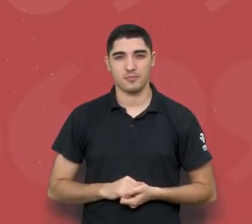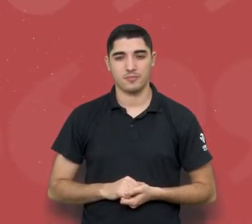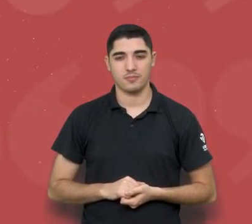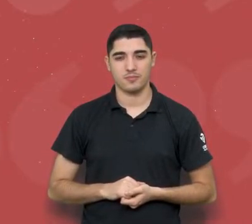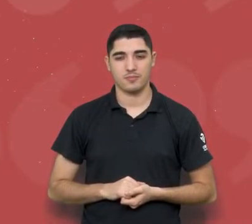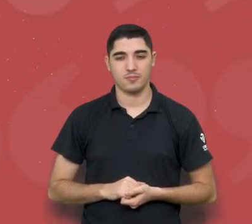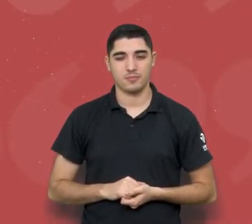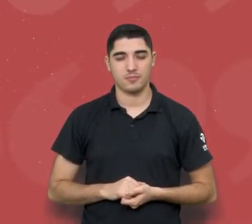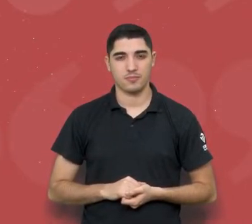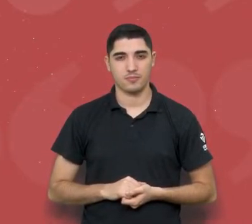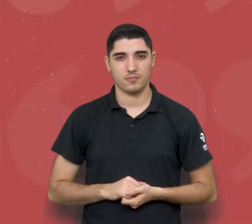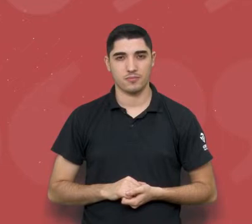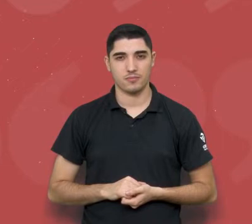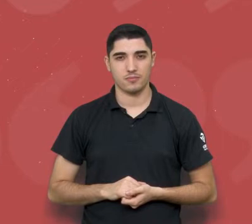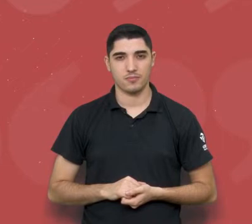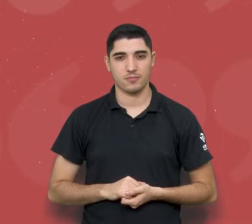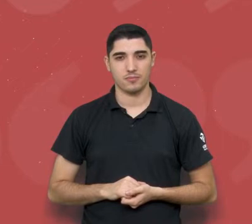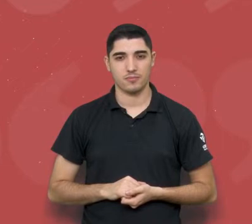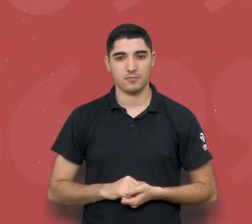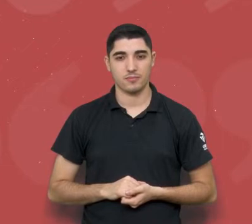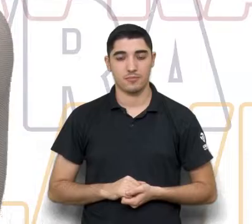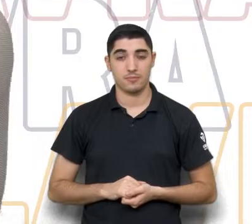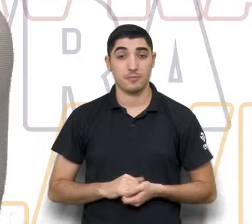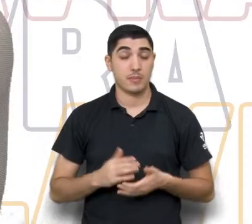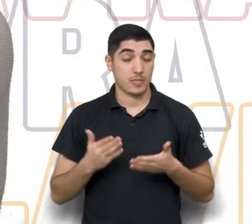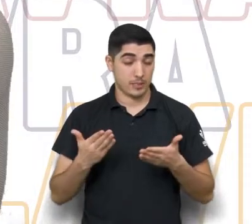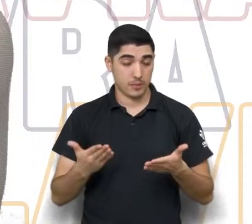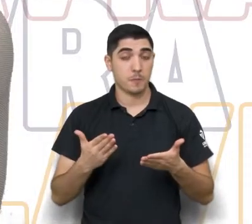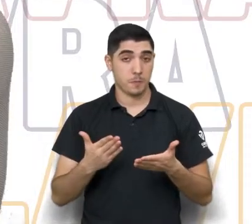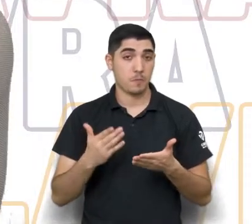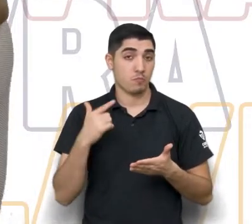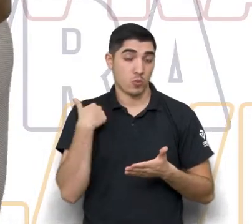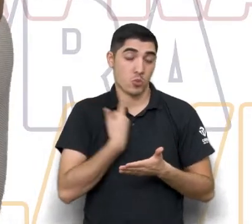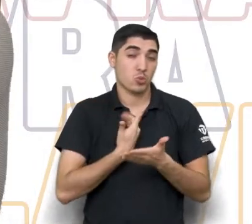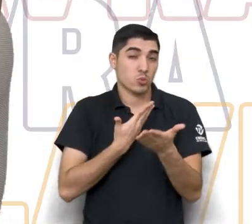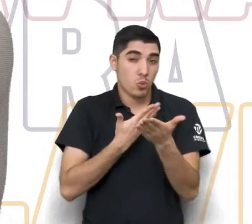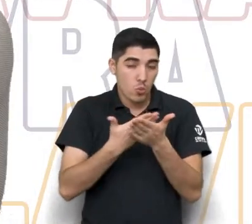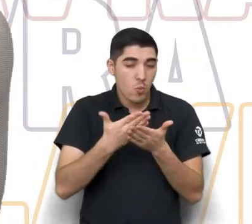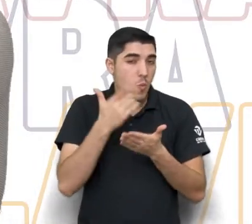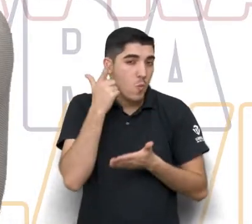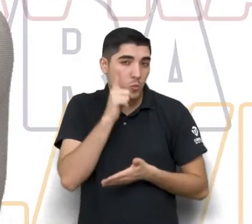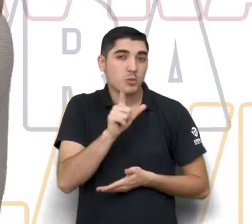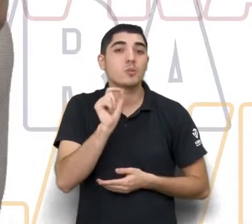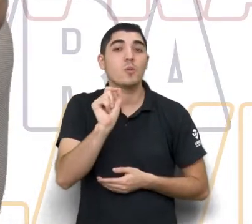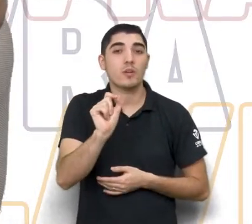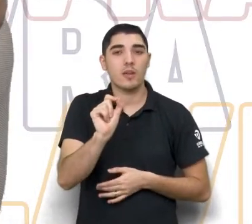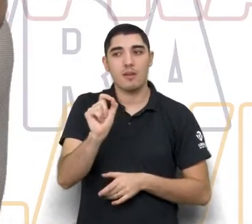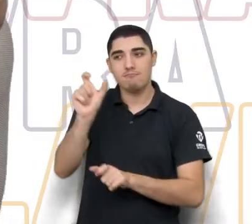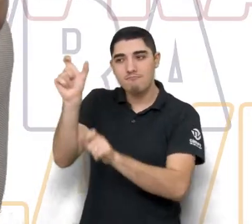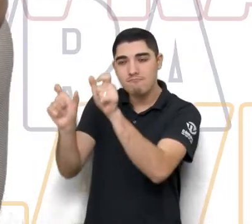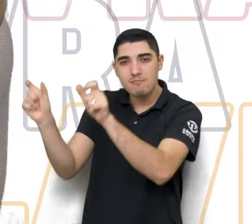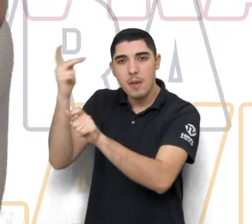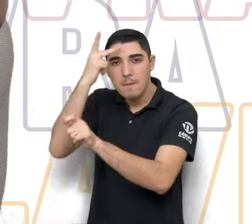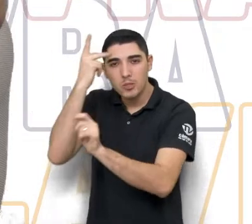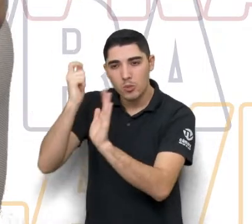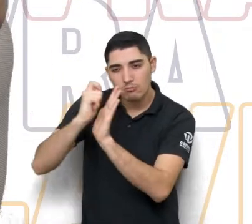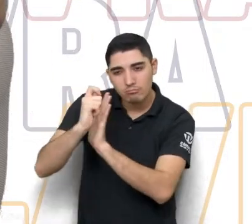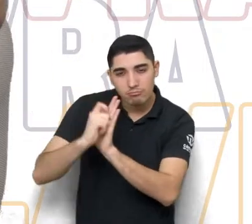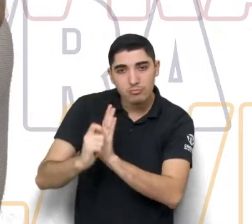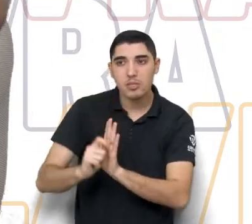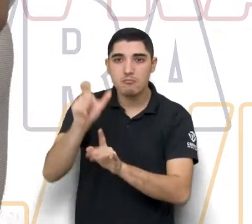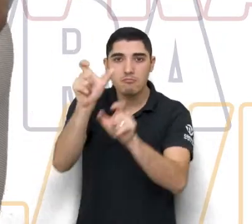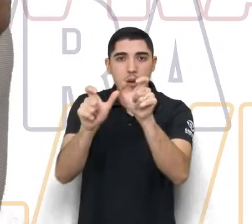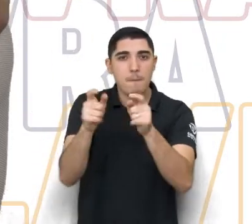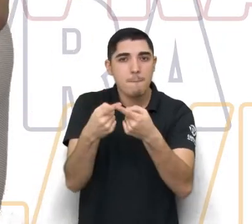criação do projeto O Panfletário? Então a gente conseguiu agregar, né, escritores,